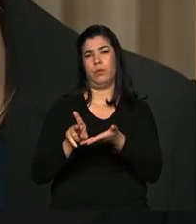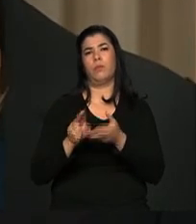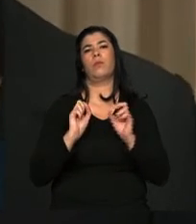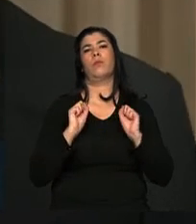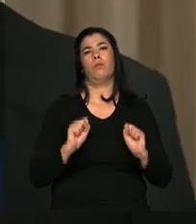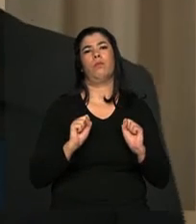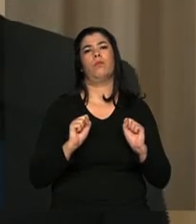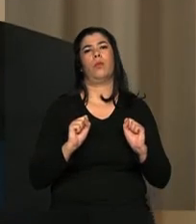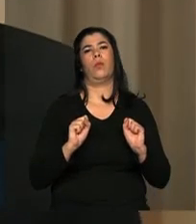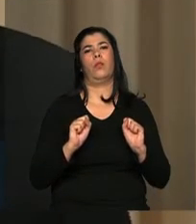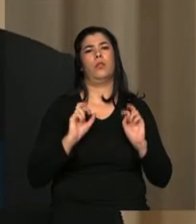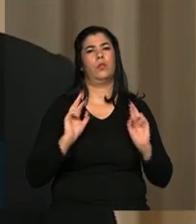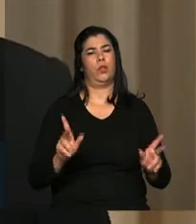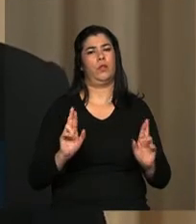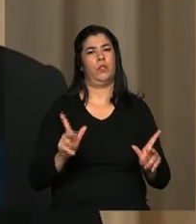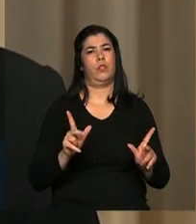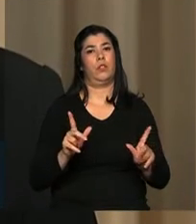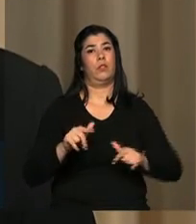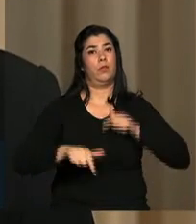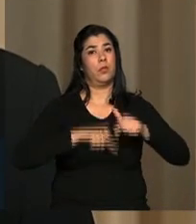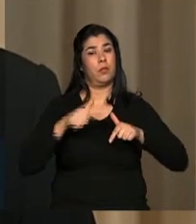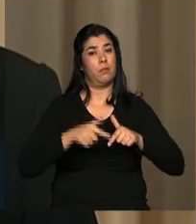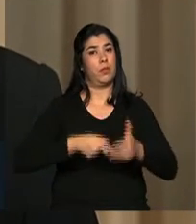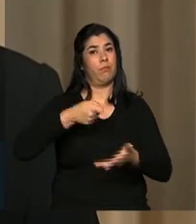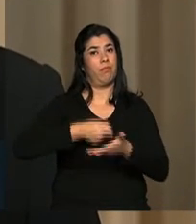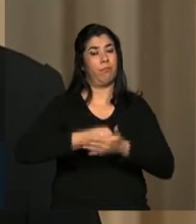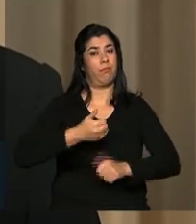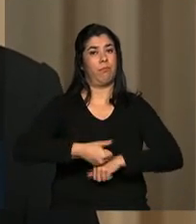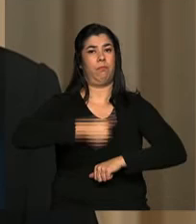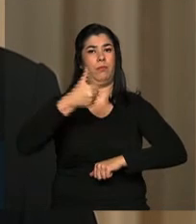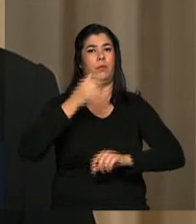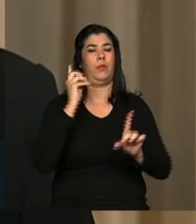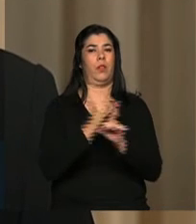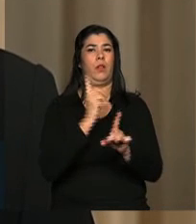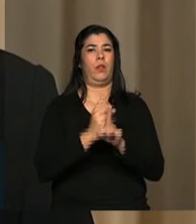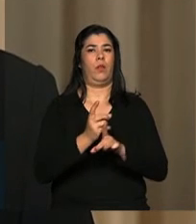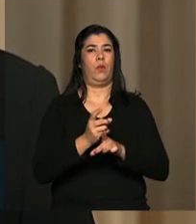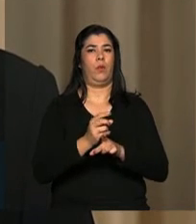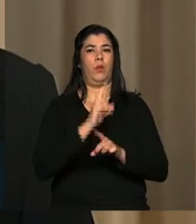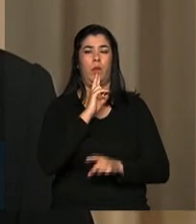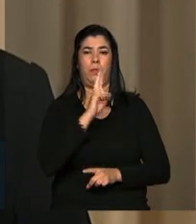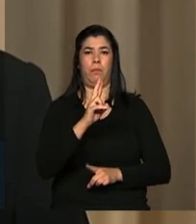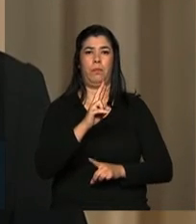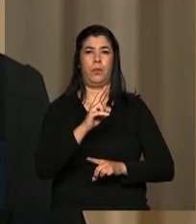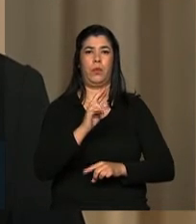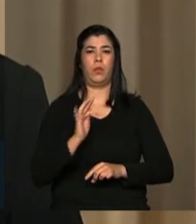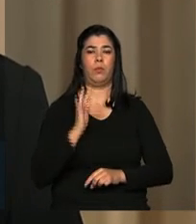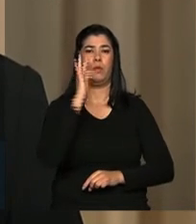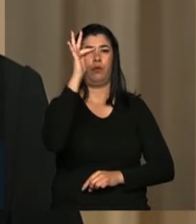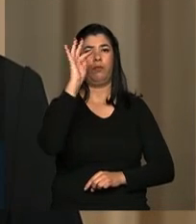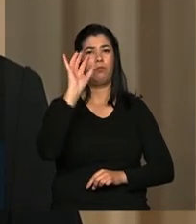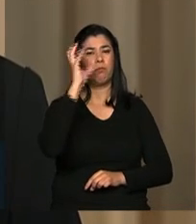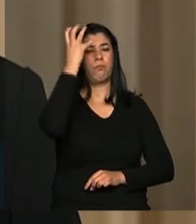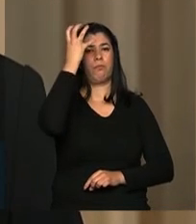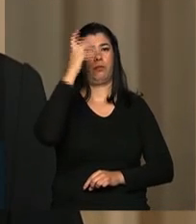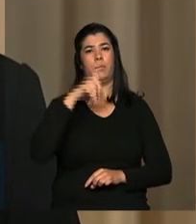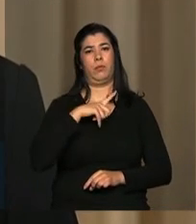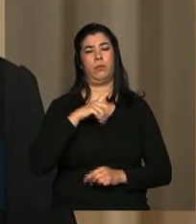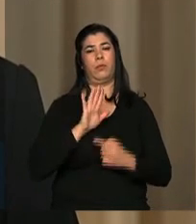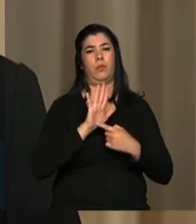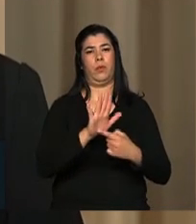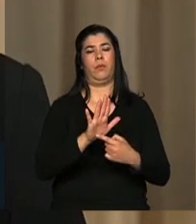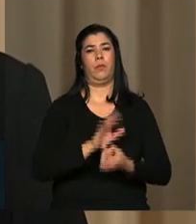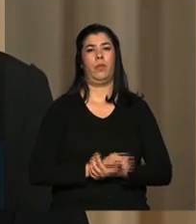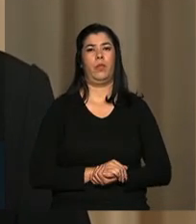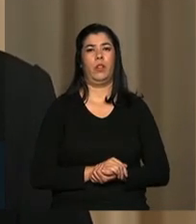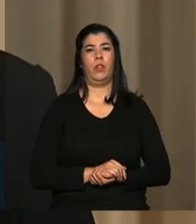podem atuar de forma mais eficaz para encontrar soluções para os grandes desafios do nosso tempo. Como